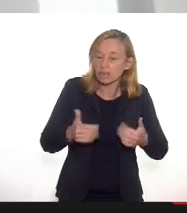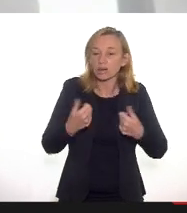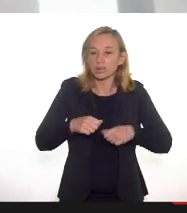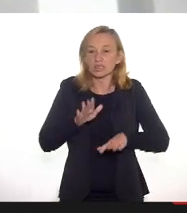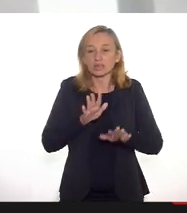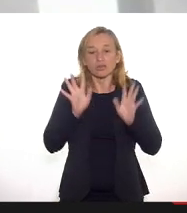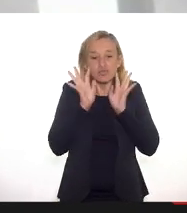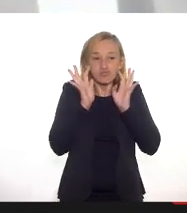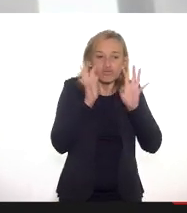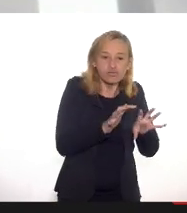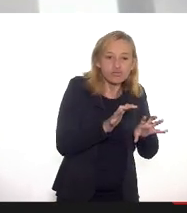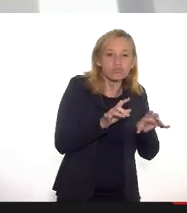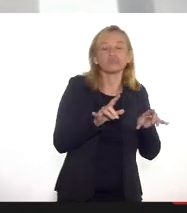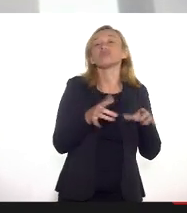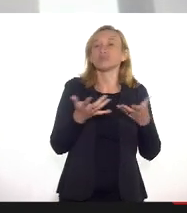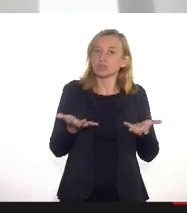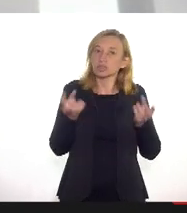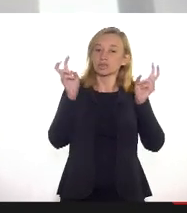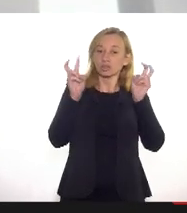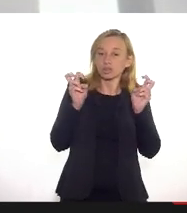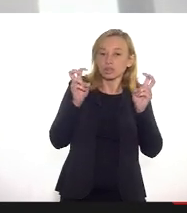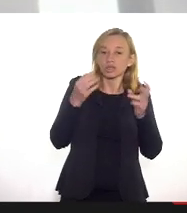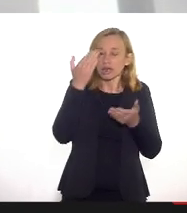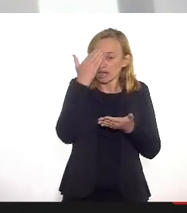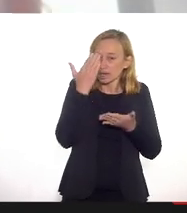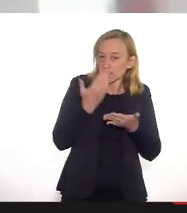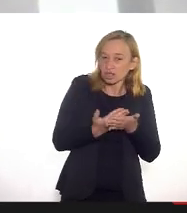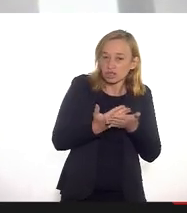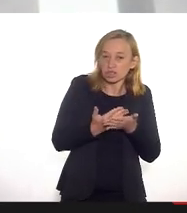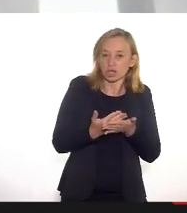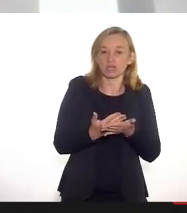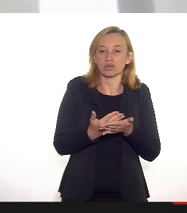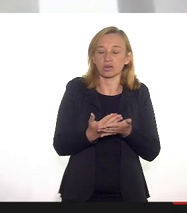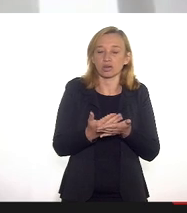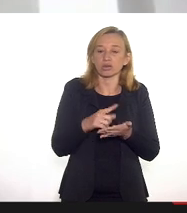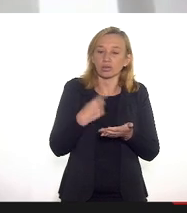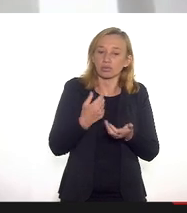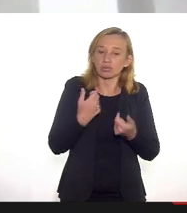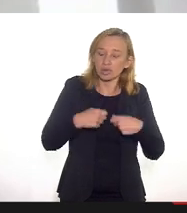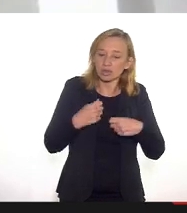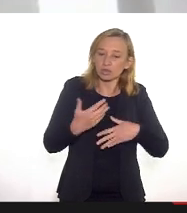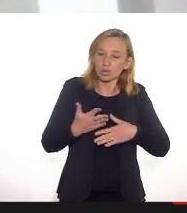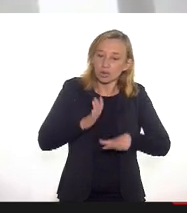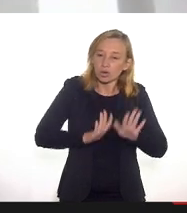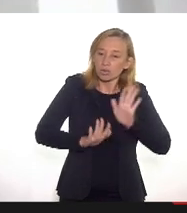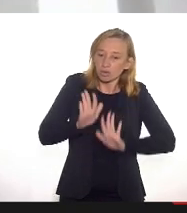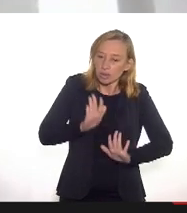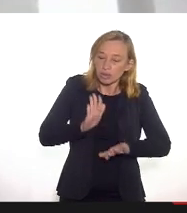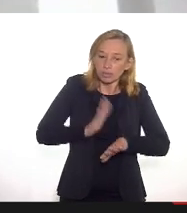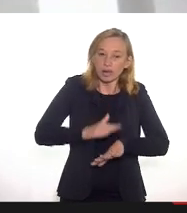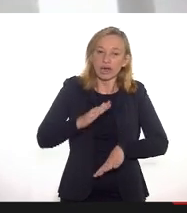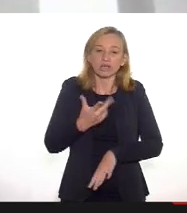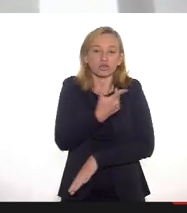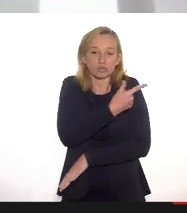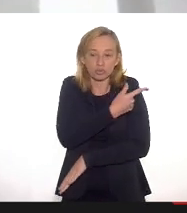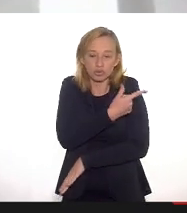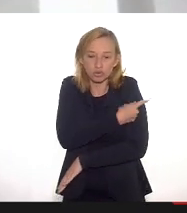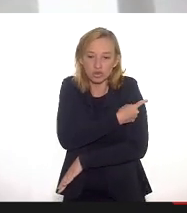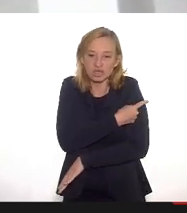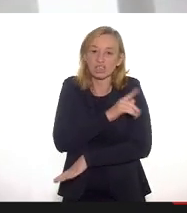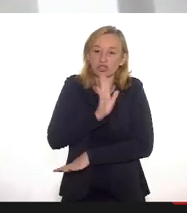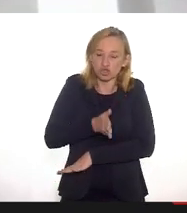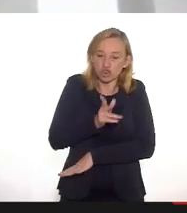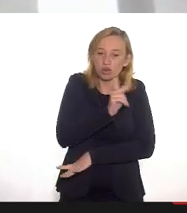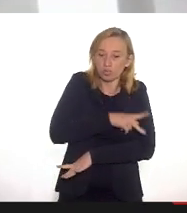muita atenção com isso. A gente acredita que no segundo semestre boa parte dos nossos professores já vão estar vacinados, mas a gente